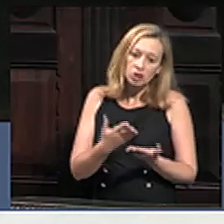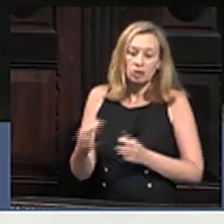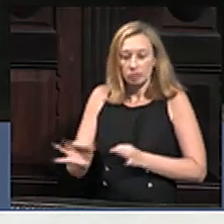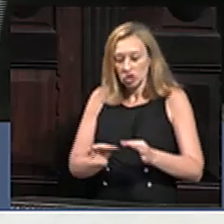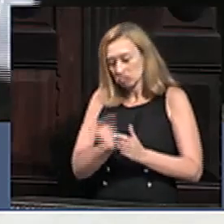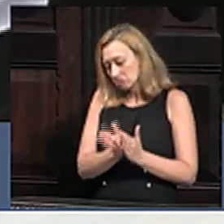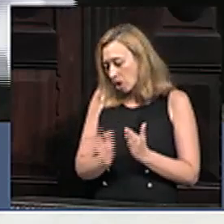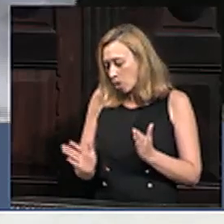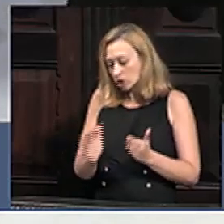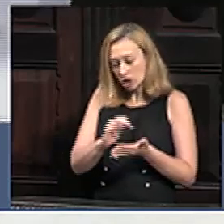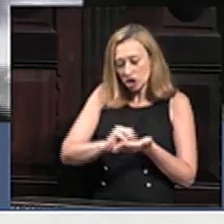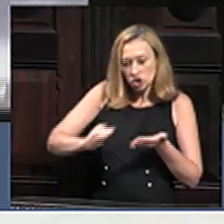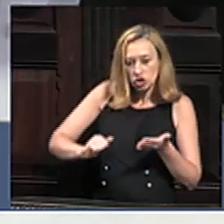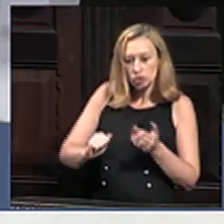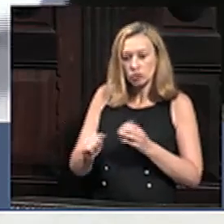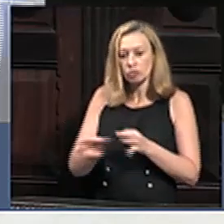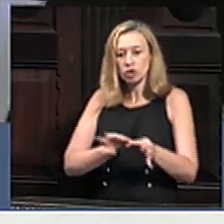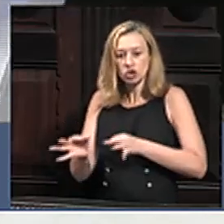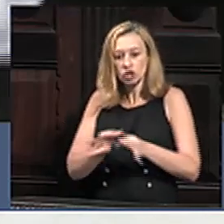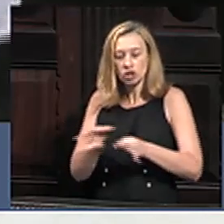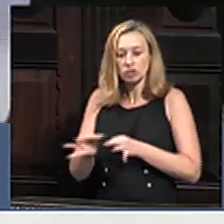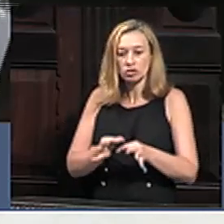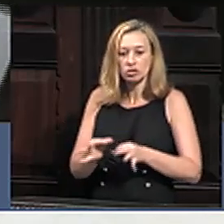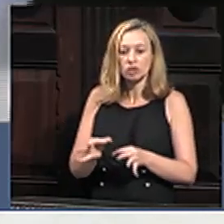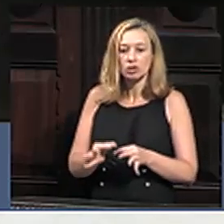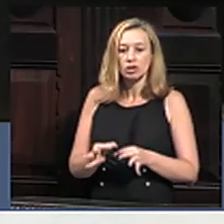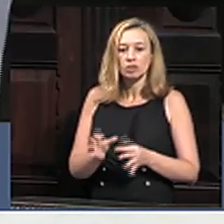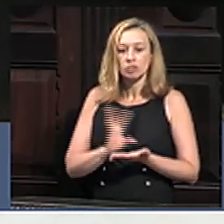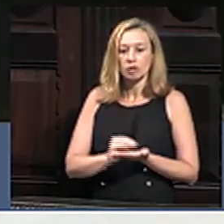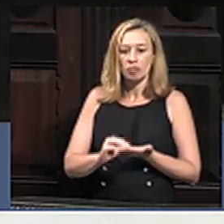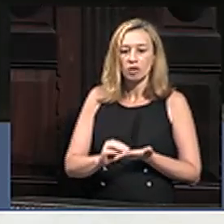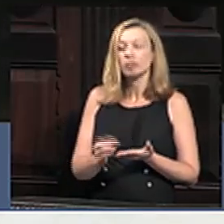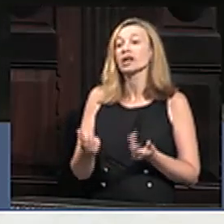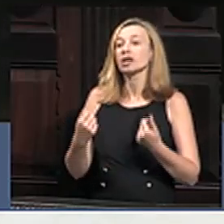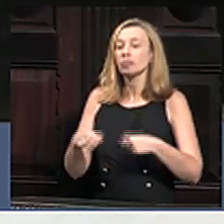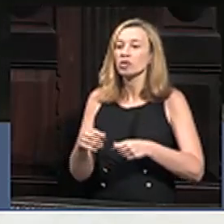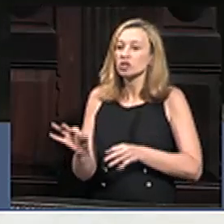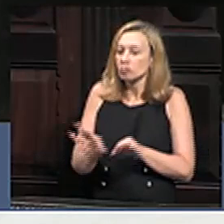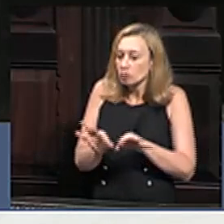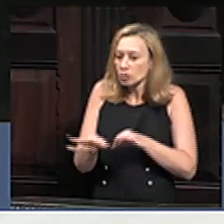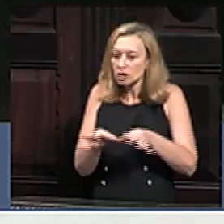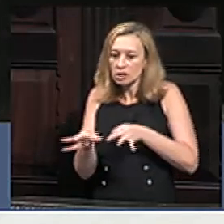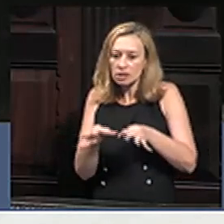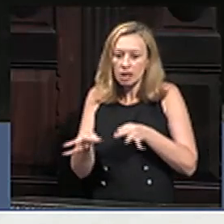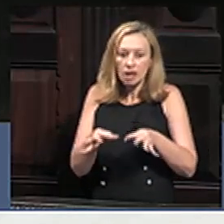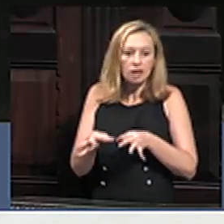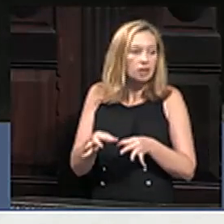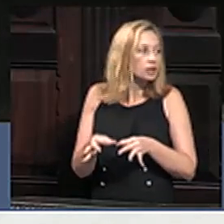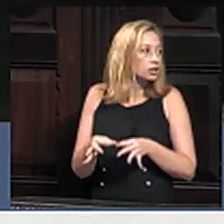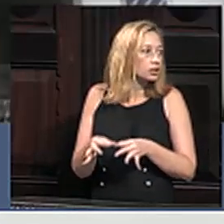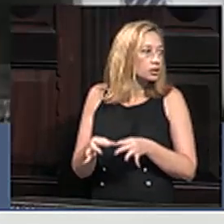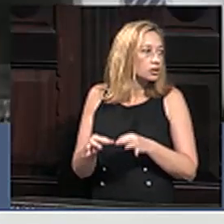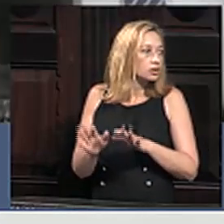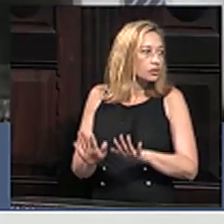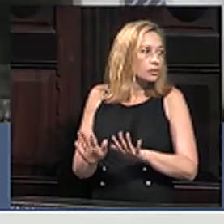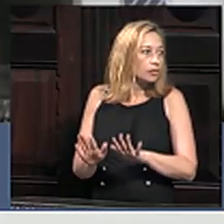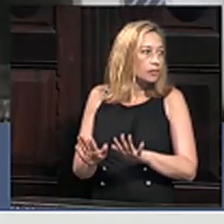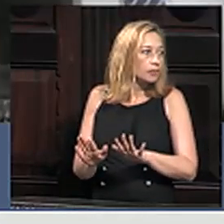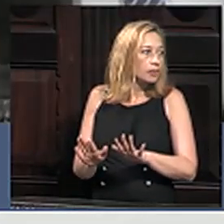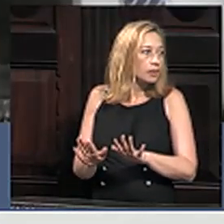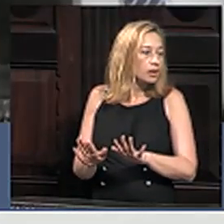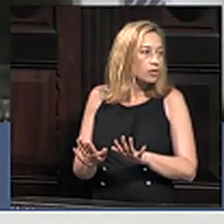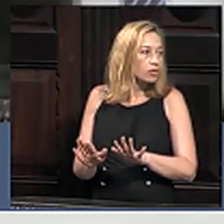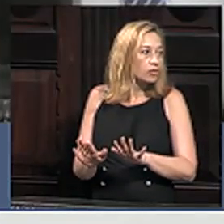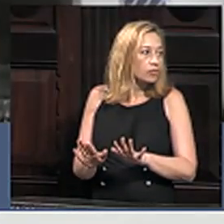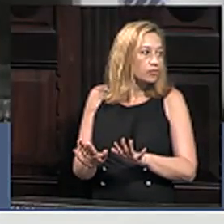à ordem e retire o projeto, tirando de pauta, para que organize aí o conflito existente entre os dois O plenário é projetos.